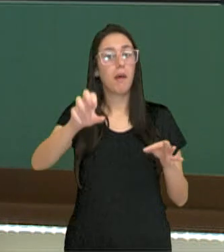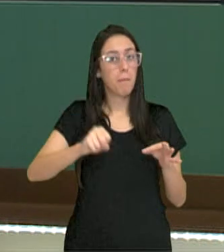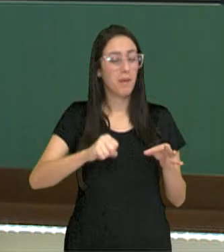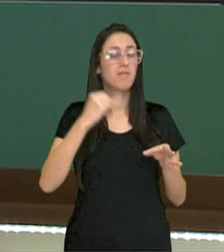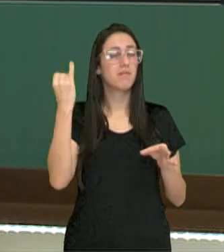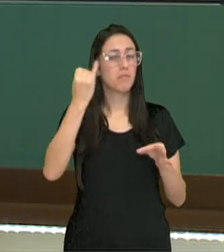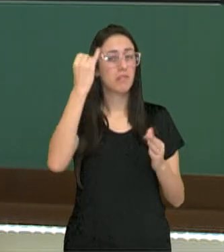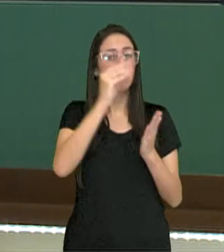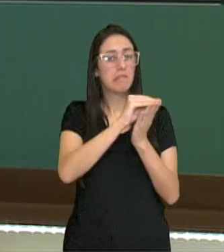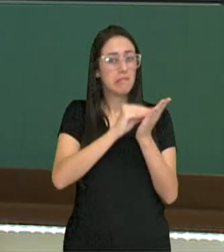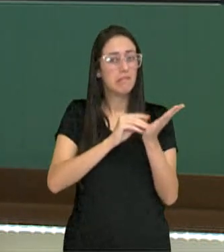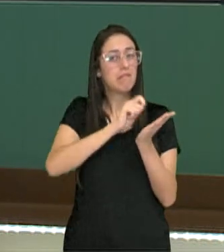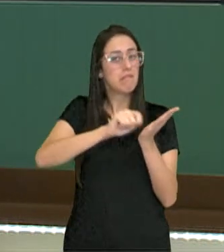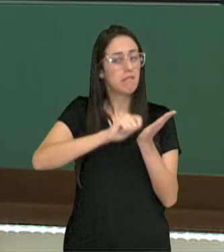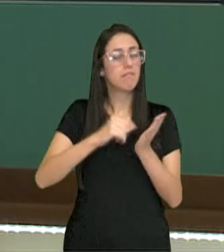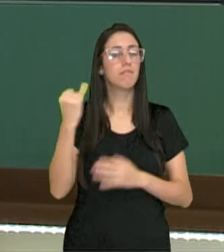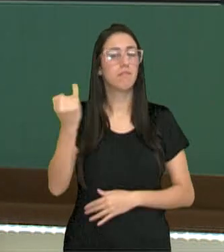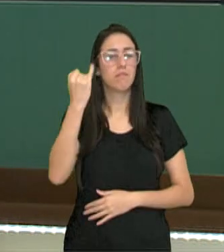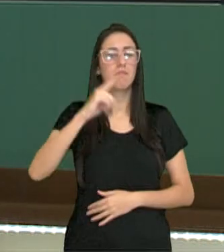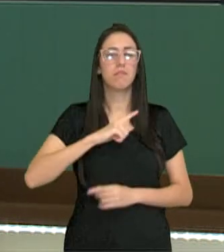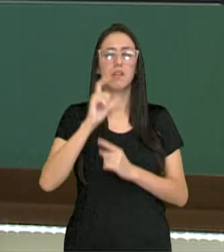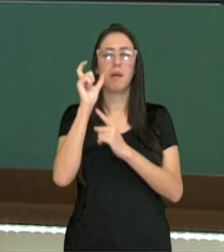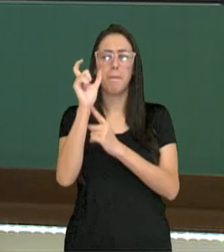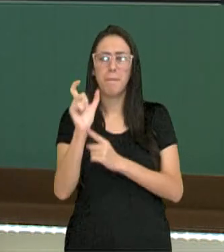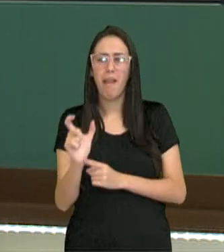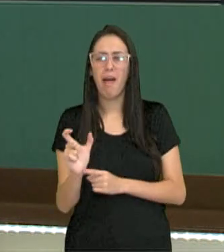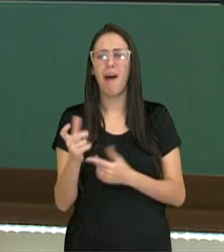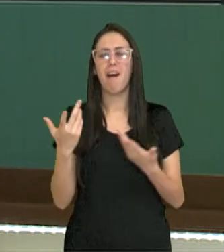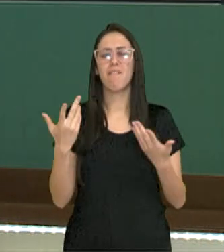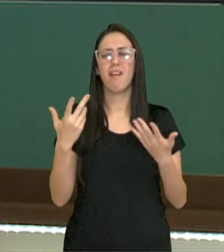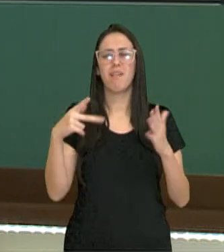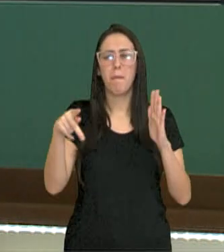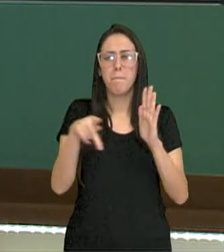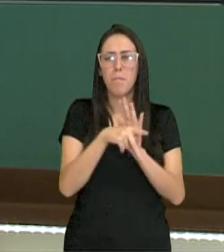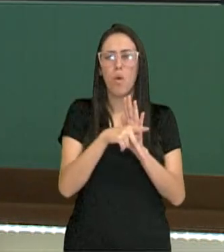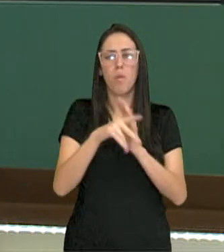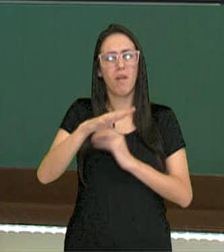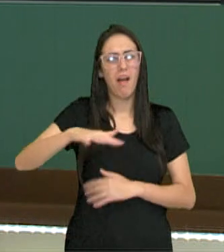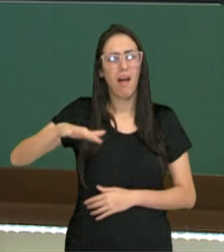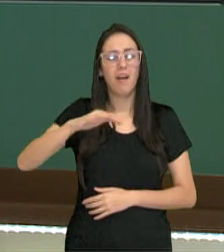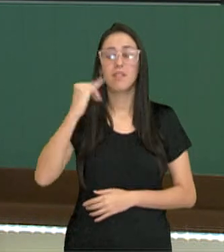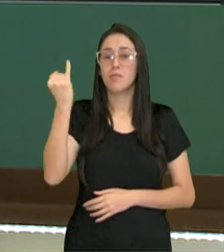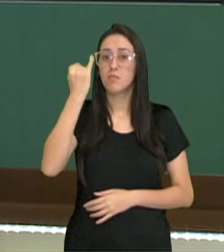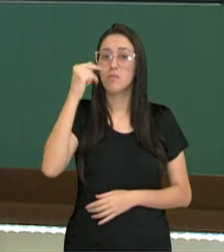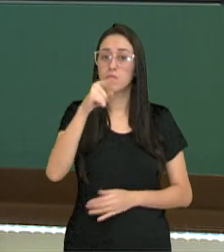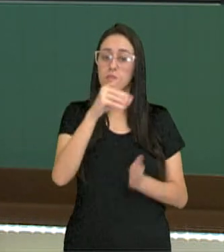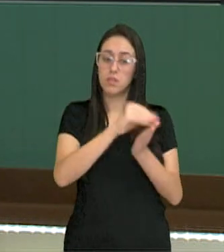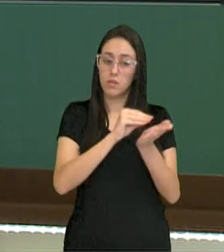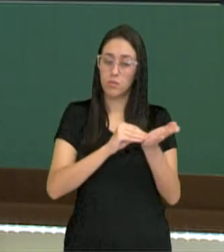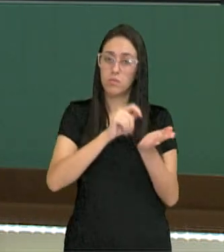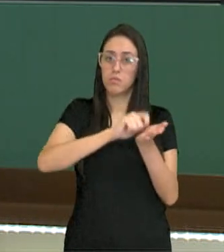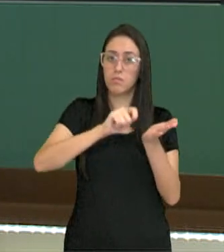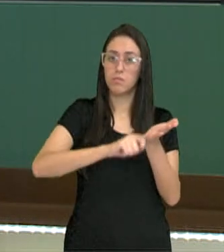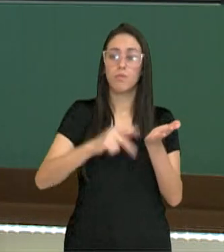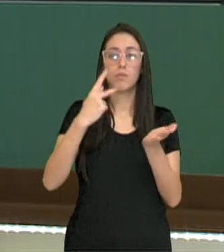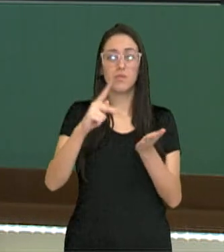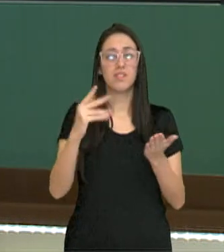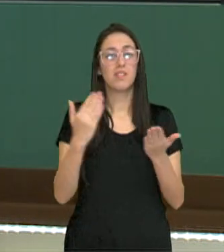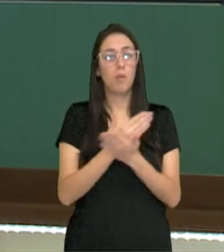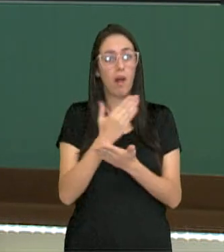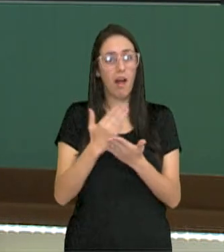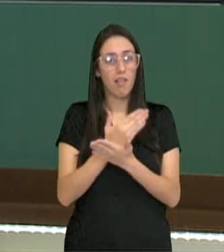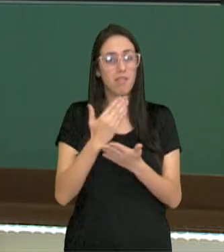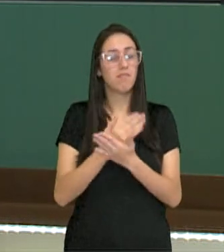muitas anotações na aula. Tem termos, tem palavras que são importantes que você faça o registro no seu caderno para que